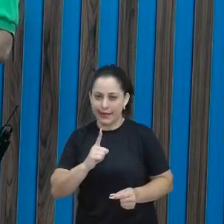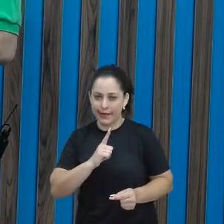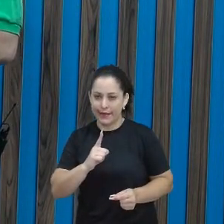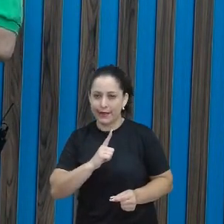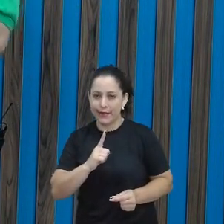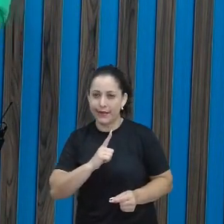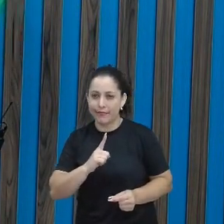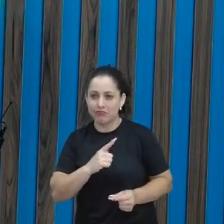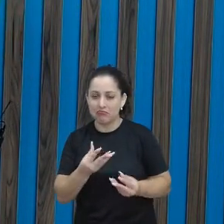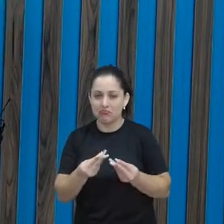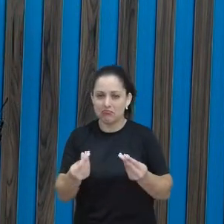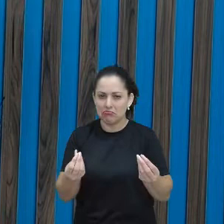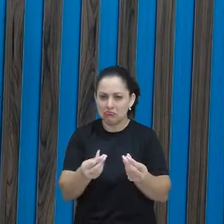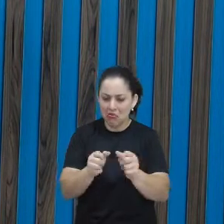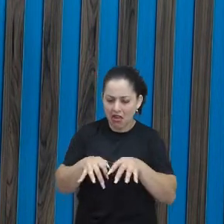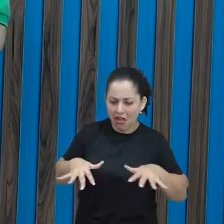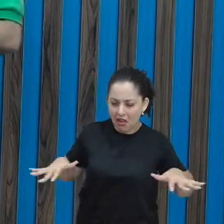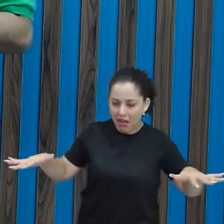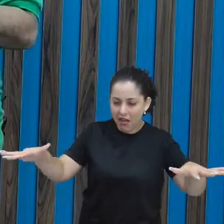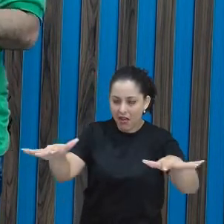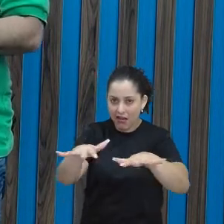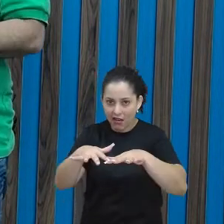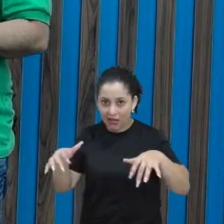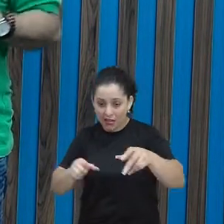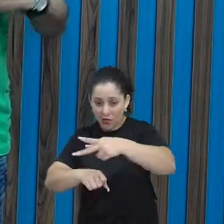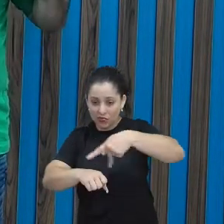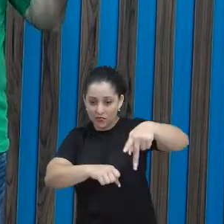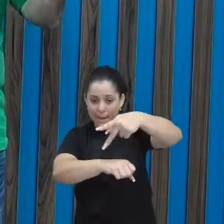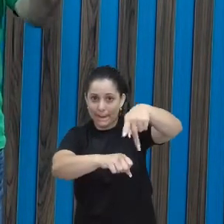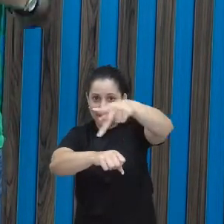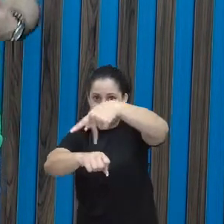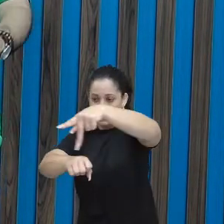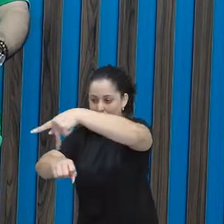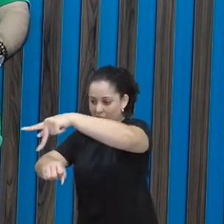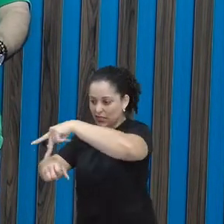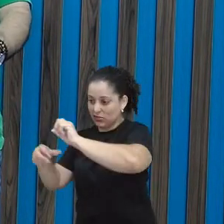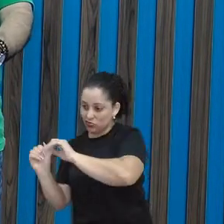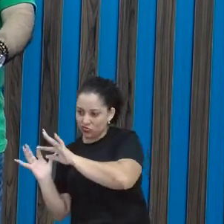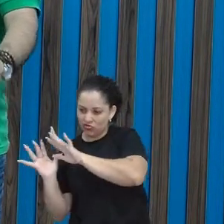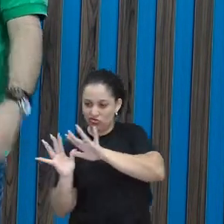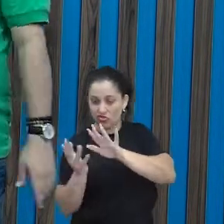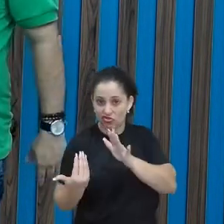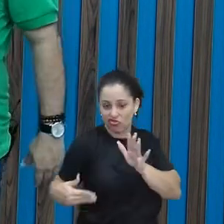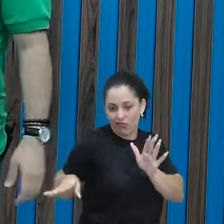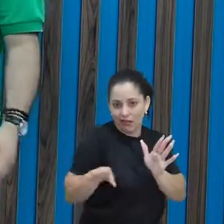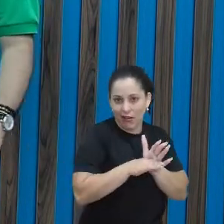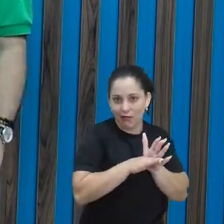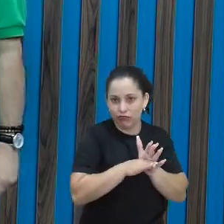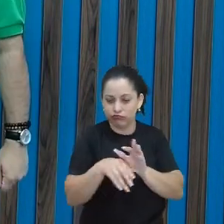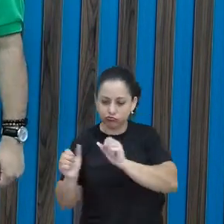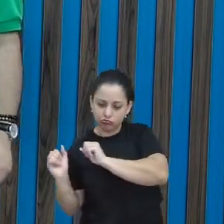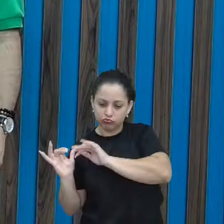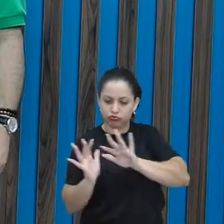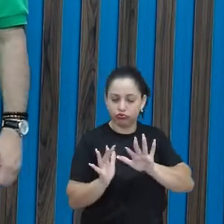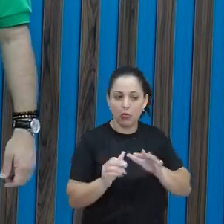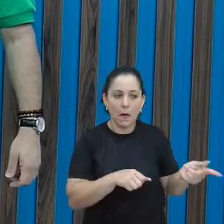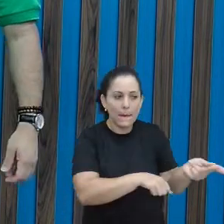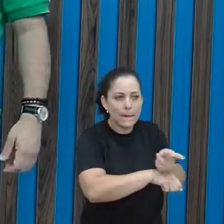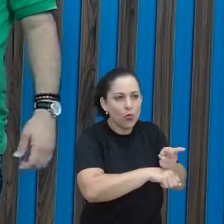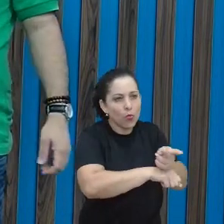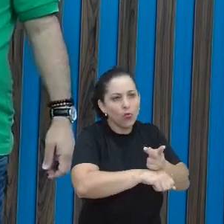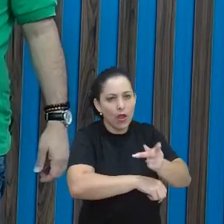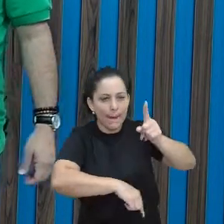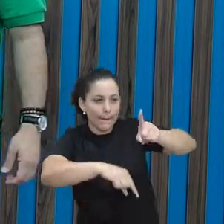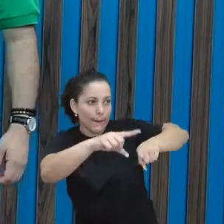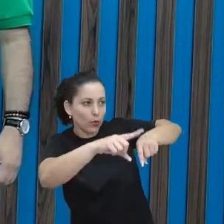que esses territórios, né, essas nações, invadem esses territórios em busca de matéria-prima para